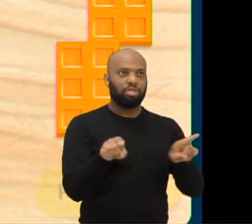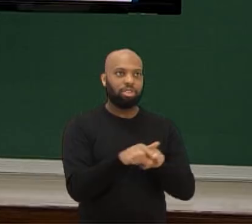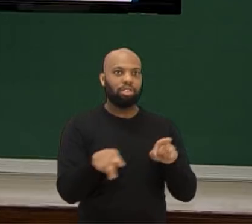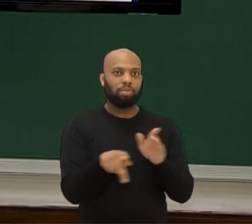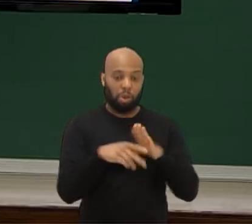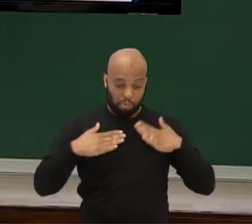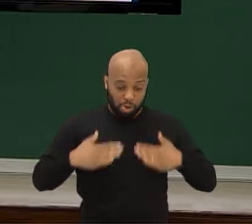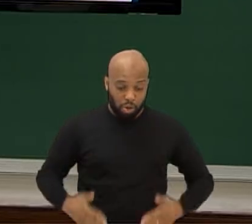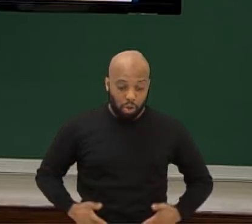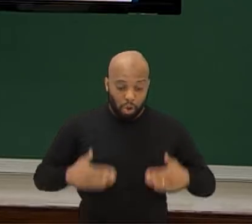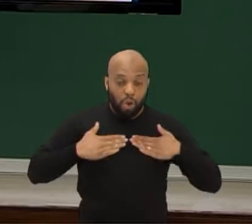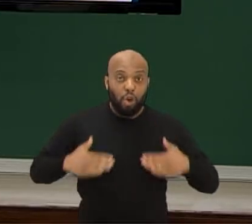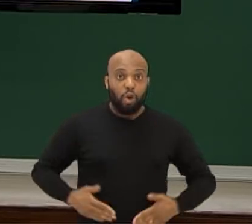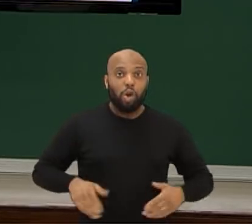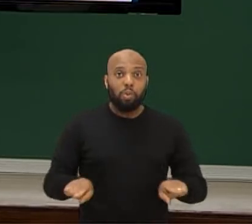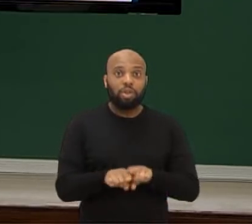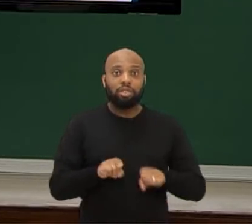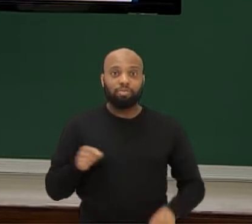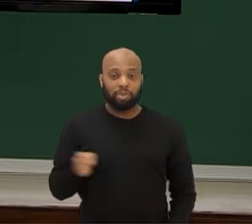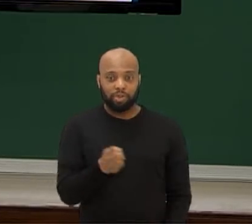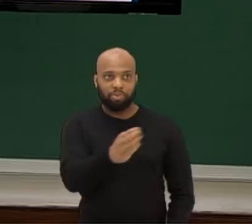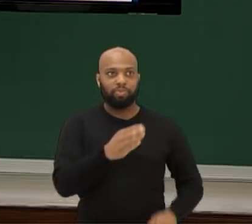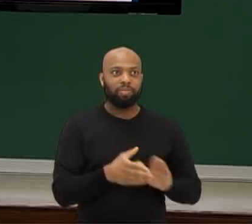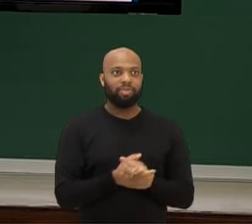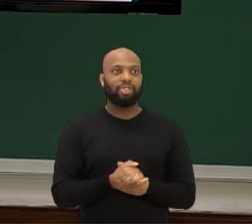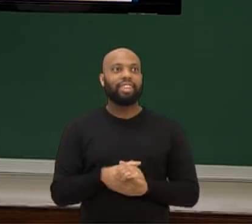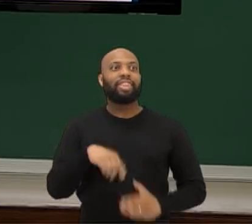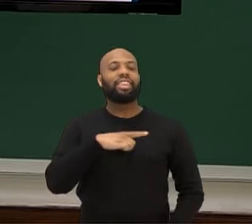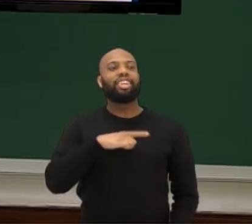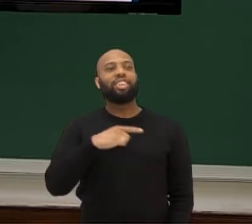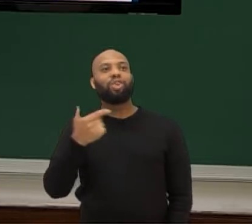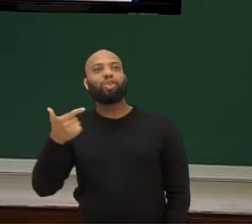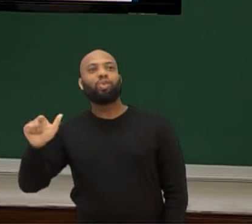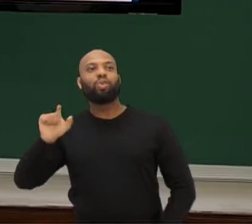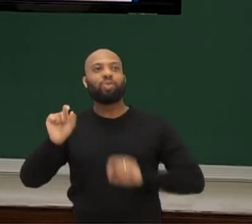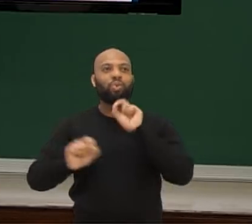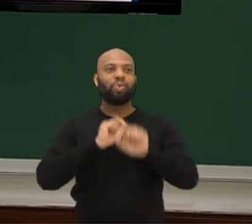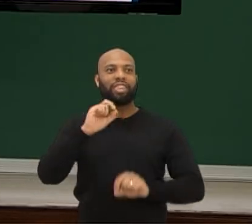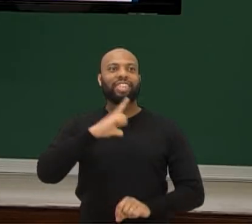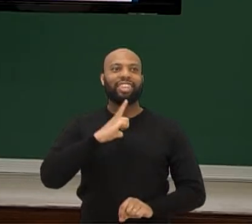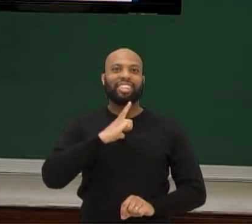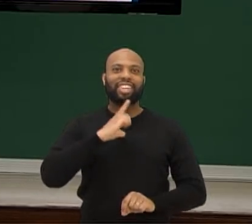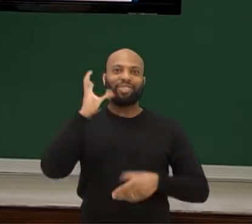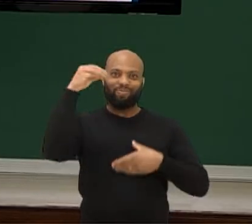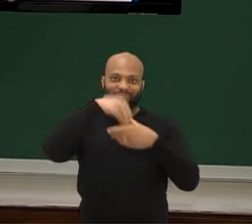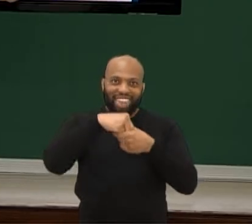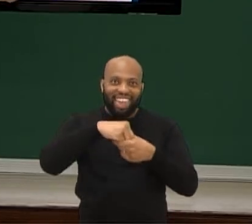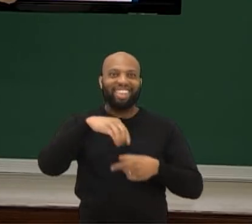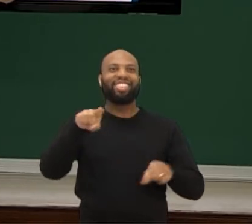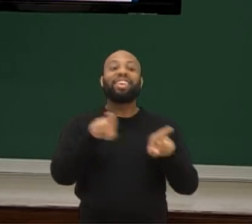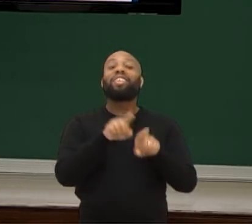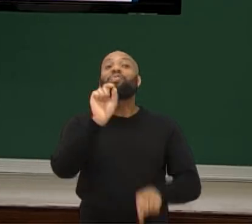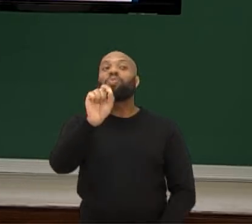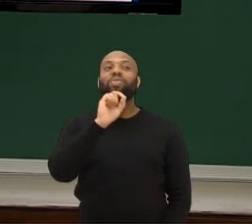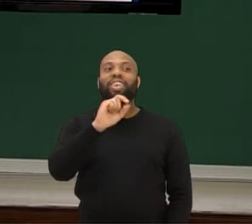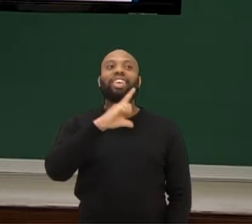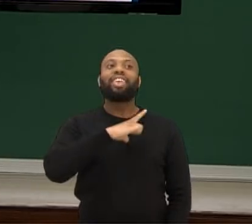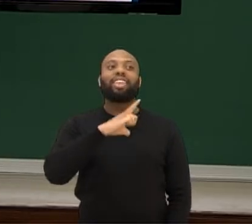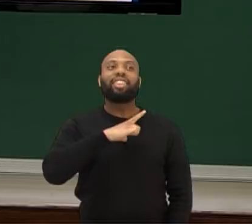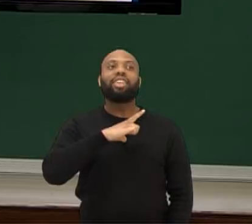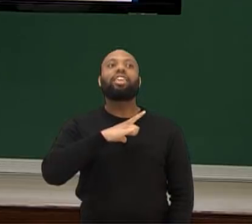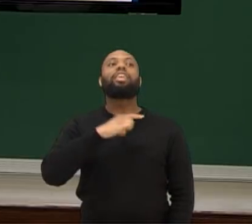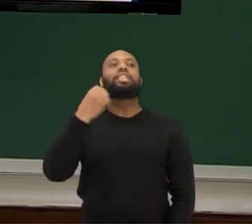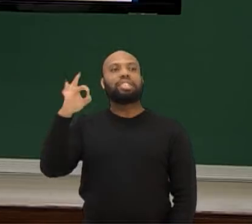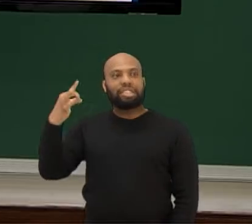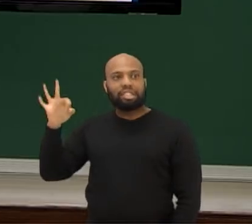do corpo ali do peixe. E temos mais aqui no meio, que seria essa daqui. Isso, ela